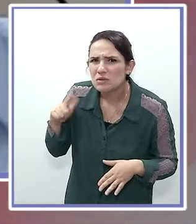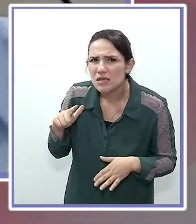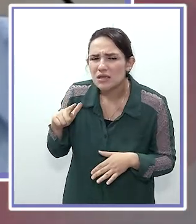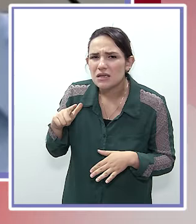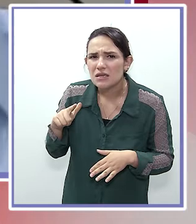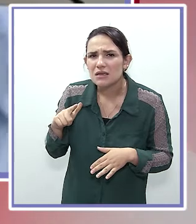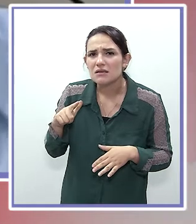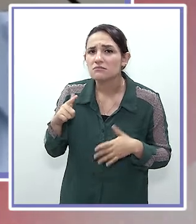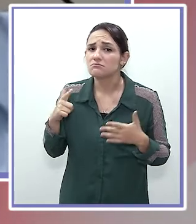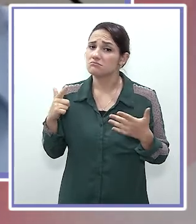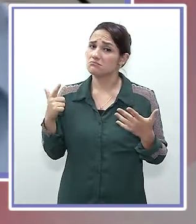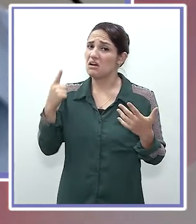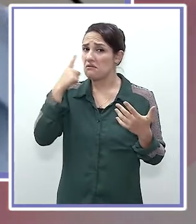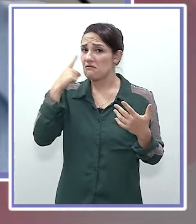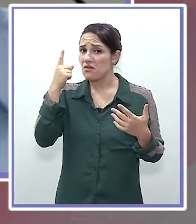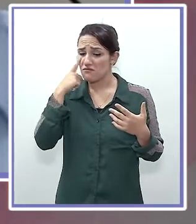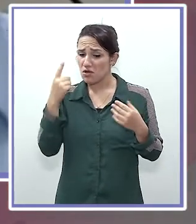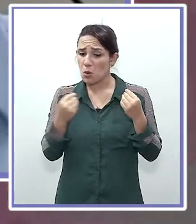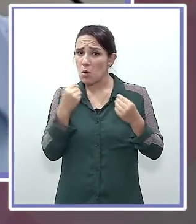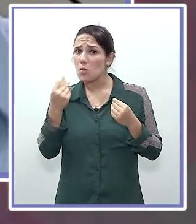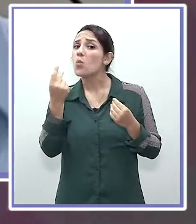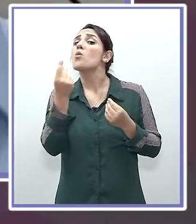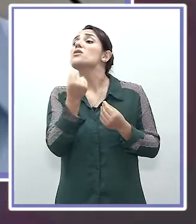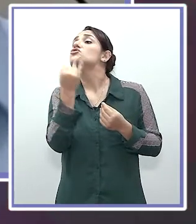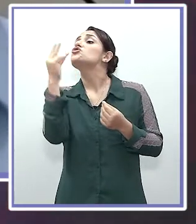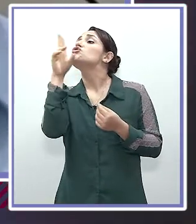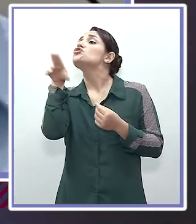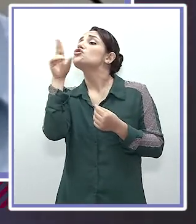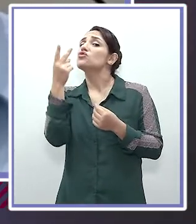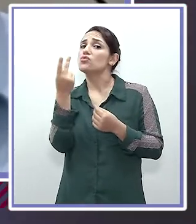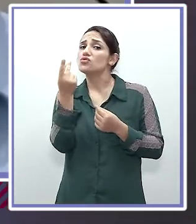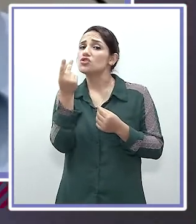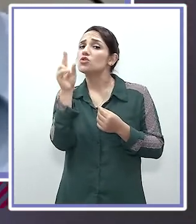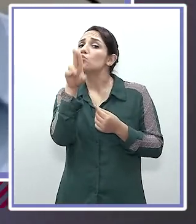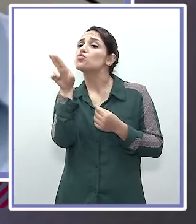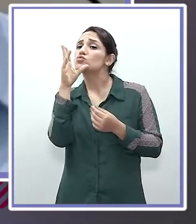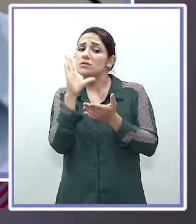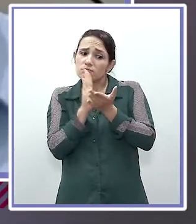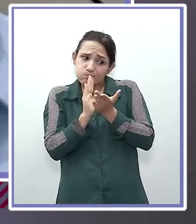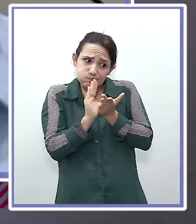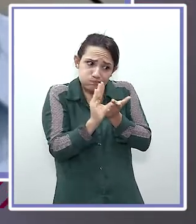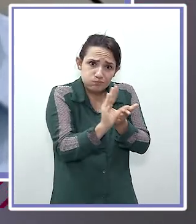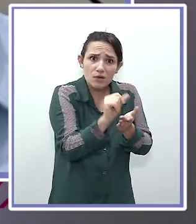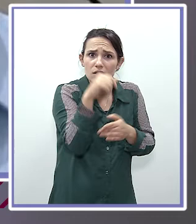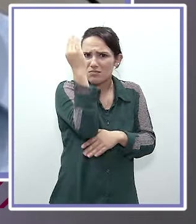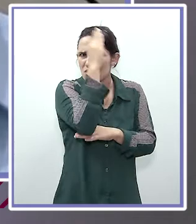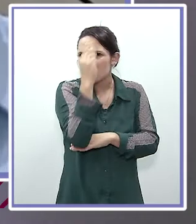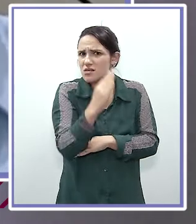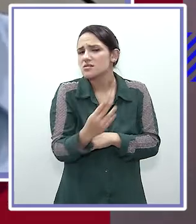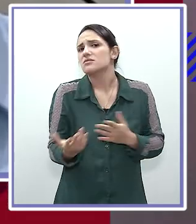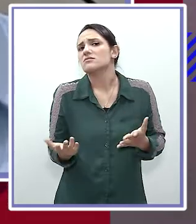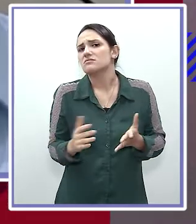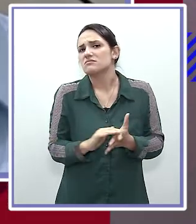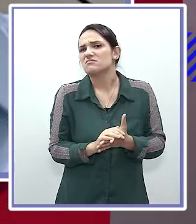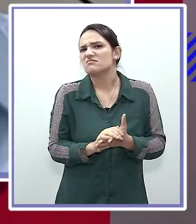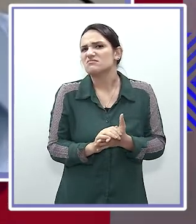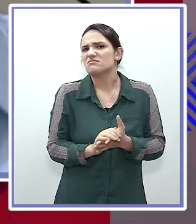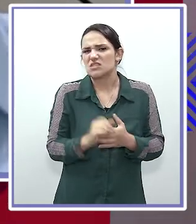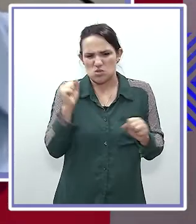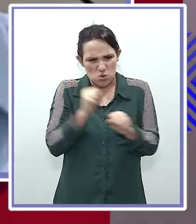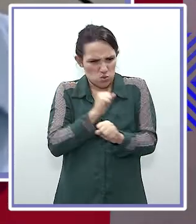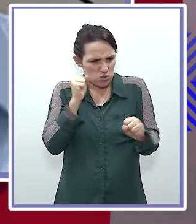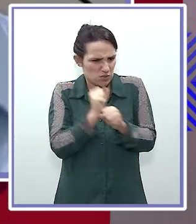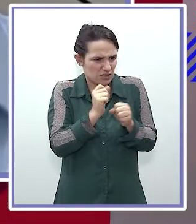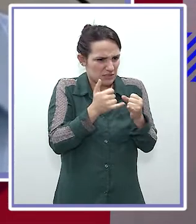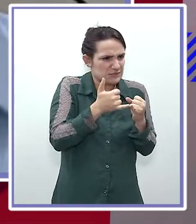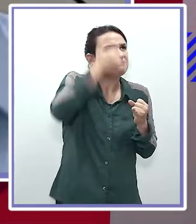reinvestido, ela teria, sim, um lucro maior do que qualquer outra privada. Então, o investimento que a Eletrobras fez nos últimos anos em linhas